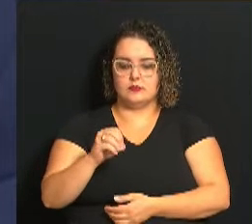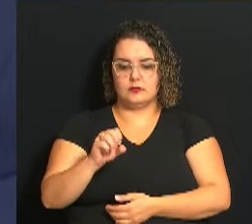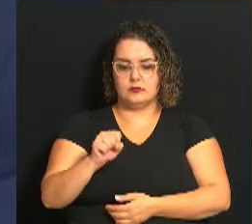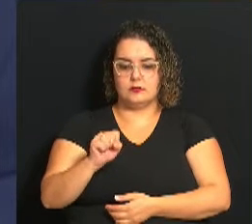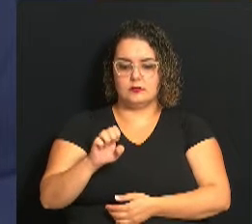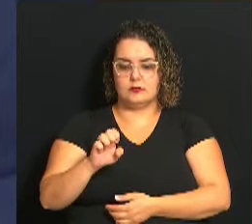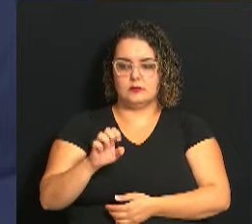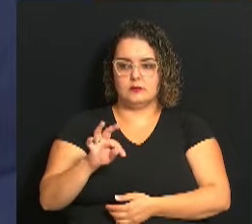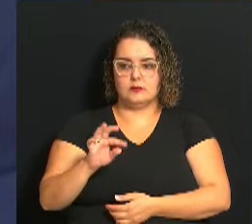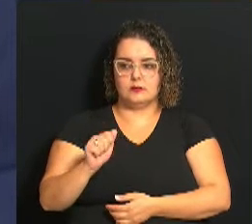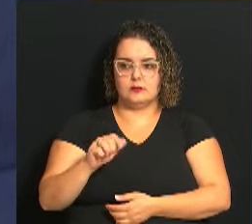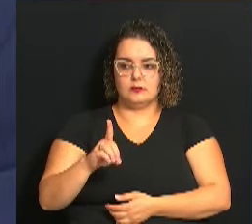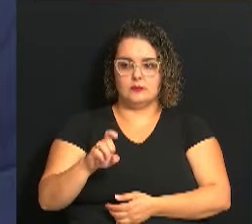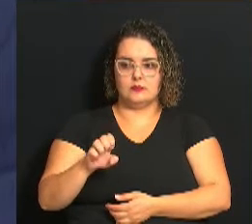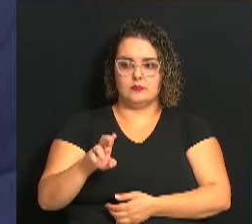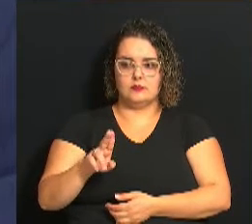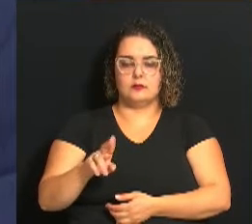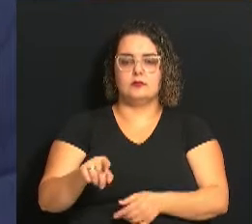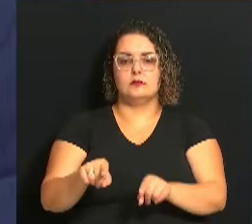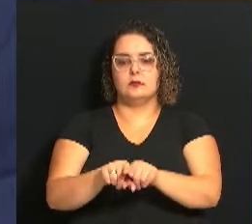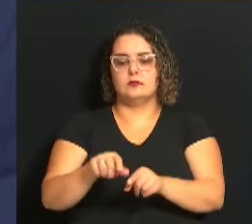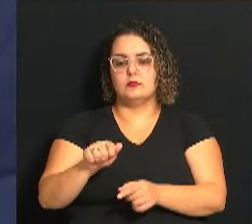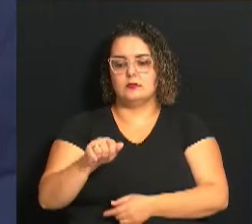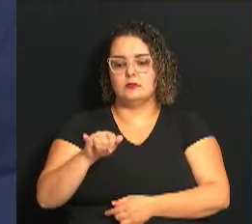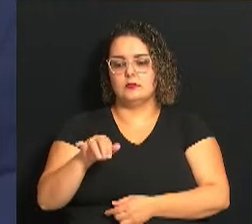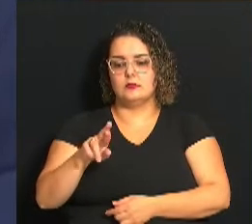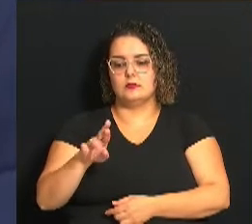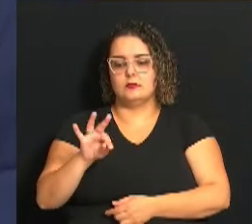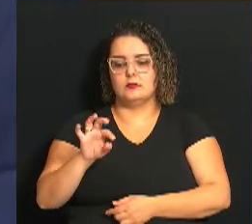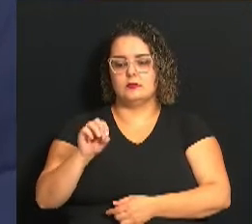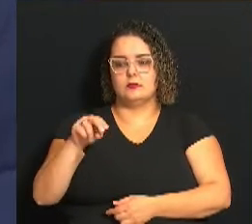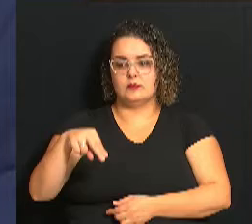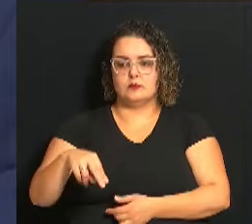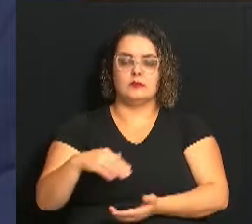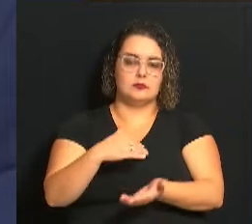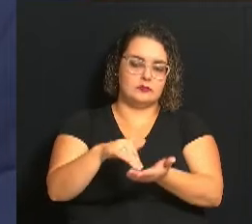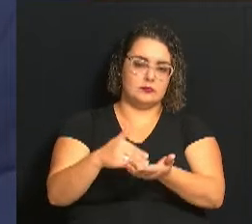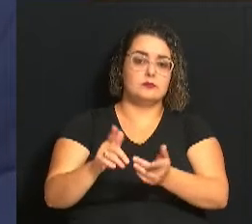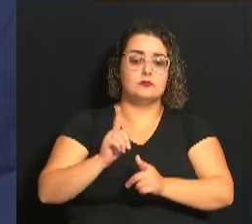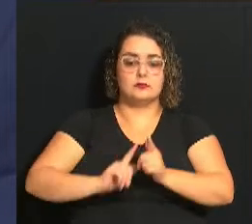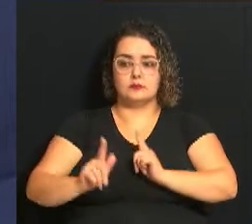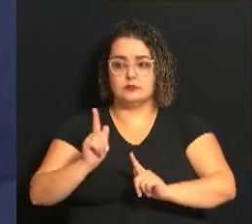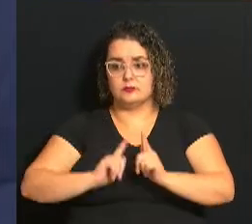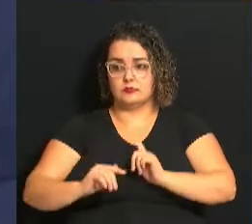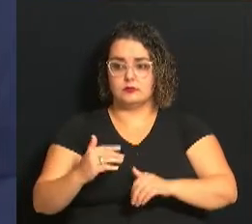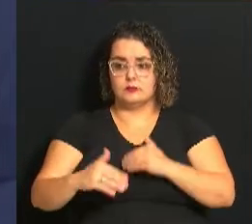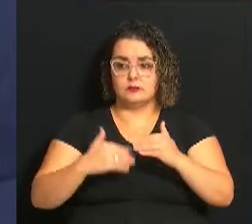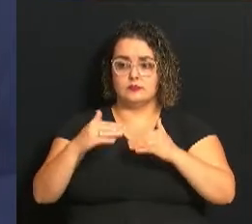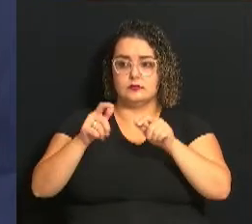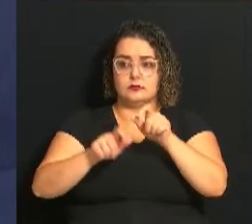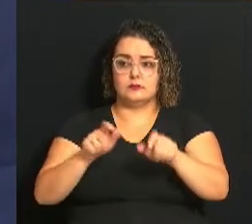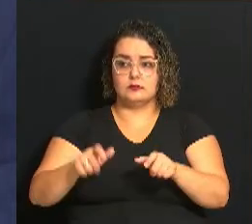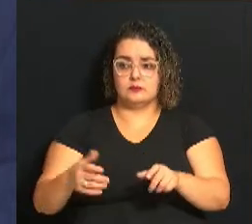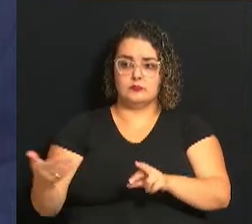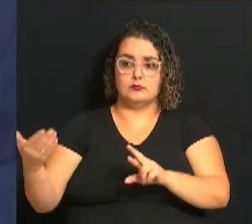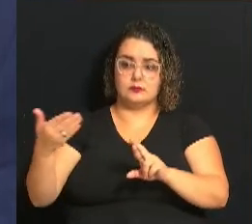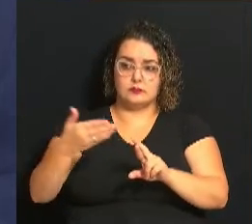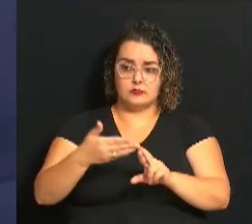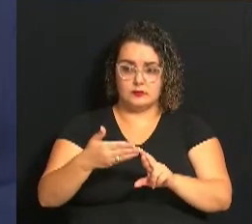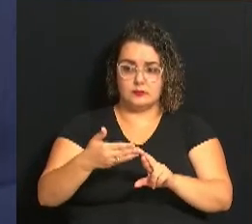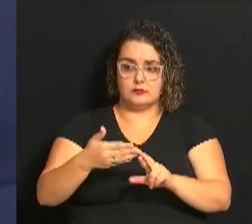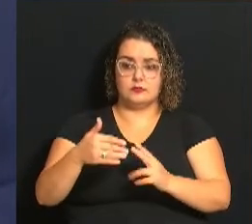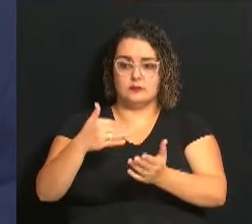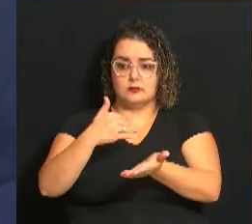Jorge, e o Ayrton Aparecido Salvador, secretário de Gestão e Desenvolvimento de Pessoas, representando, né, a Secretaria,